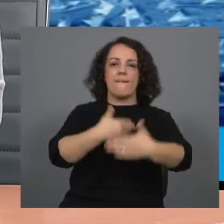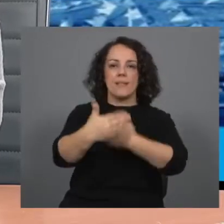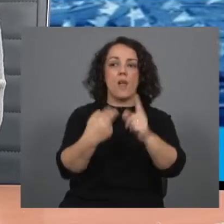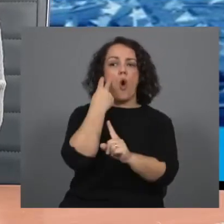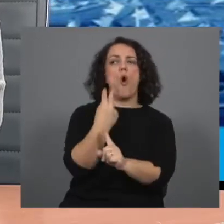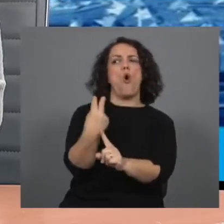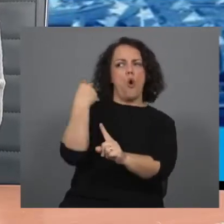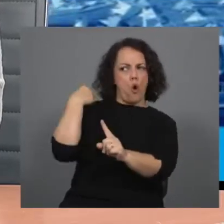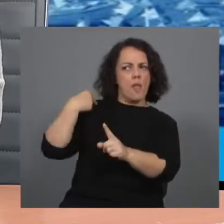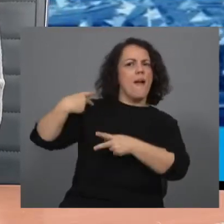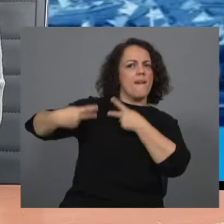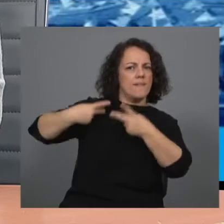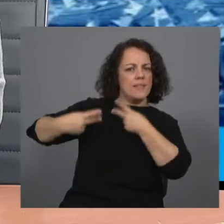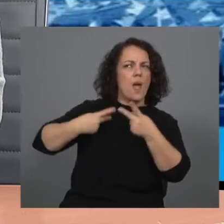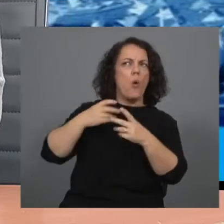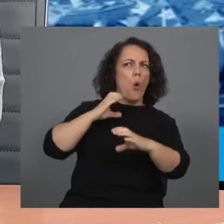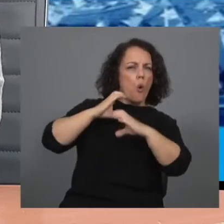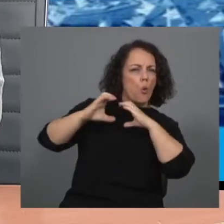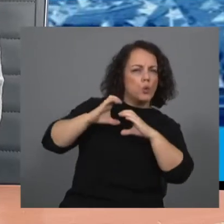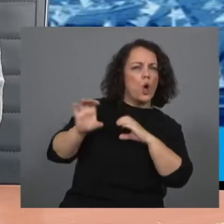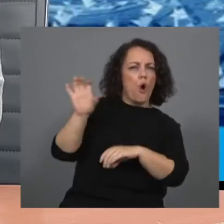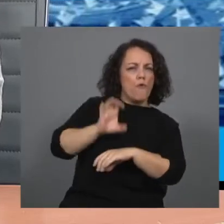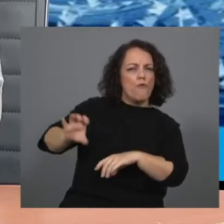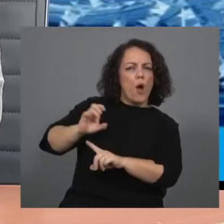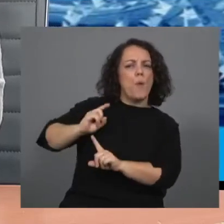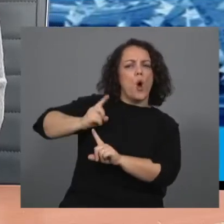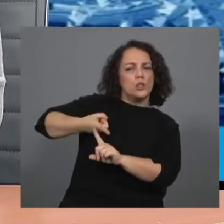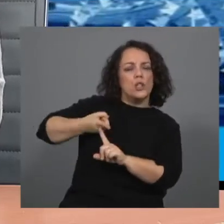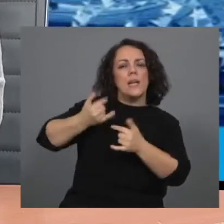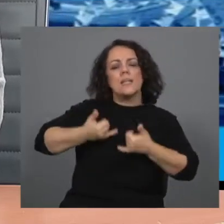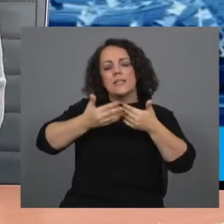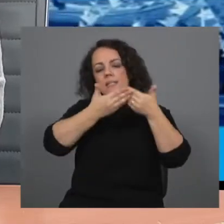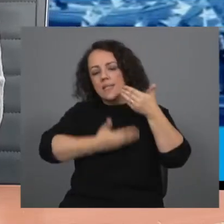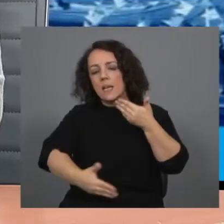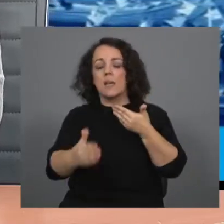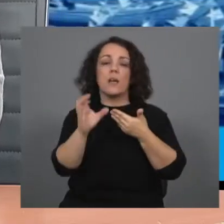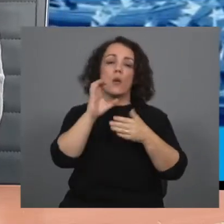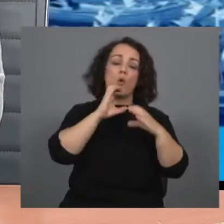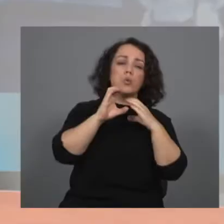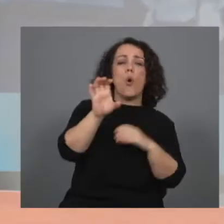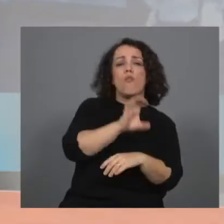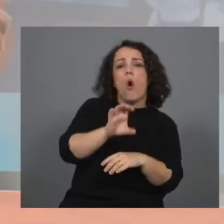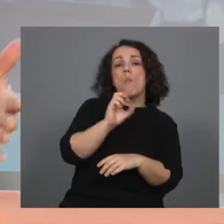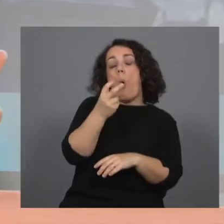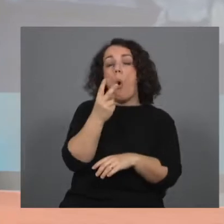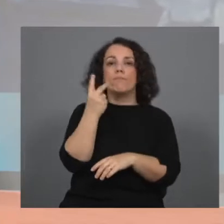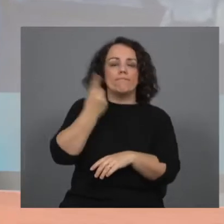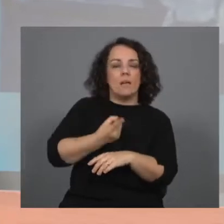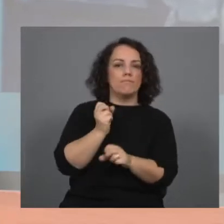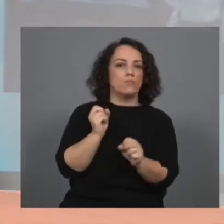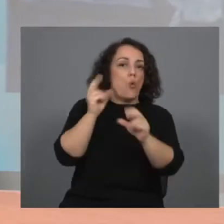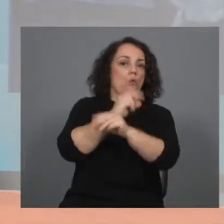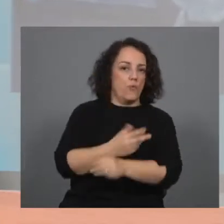o que se fez para trás em termos de comunicação e o que é que agora se tem que continuar a fazer ou fazer de novo. Em tempos que obrigam ao distanciamento